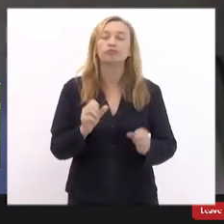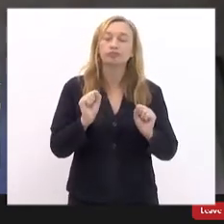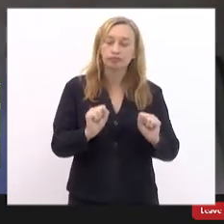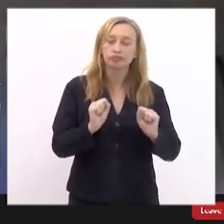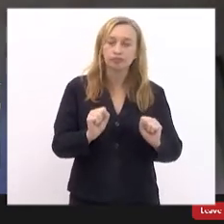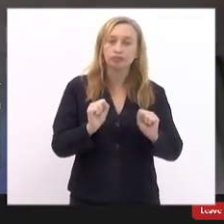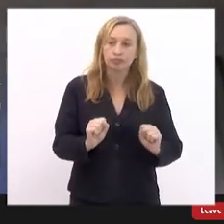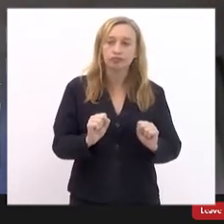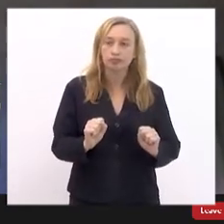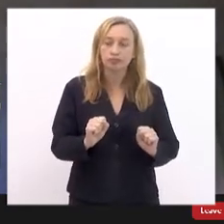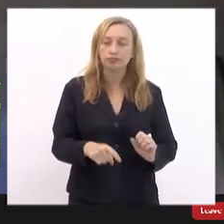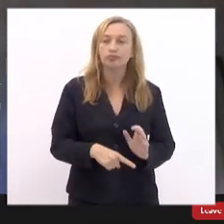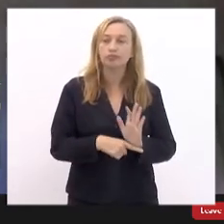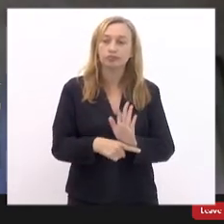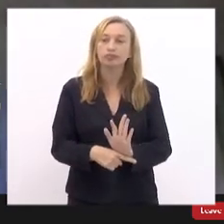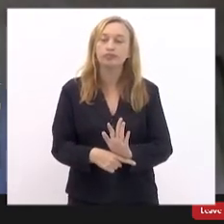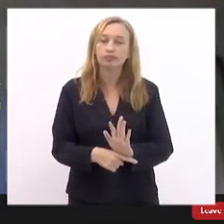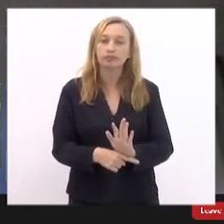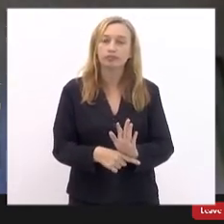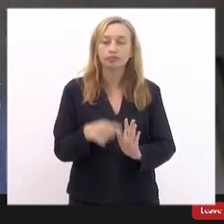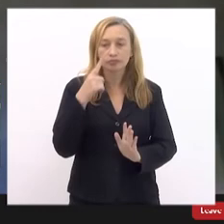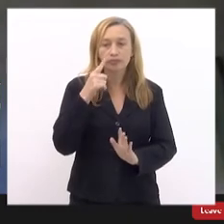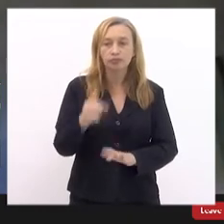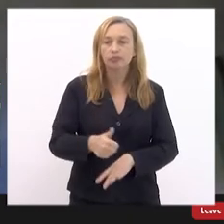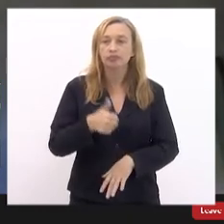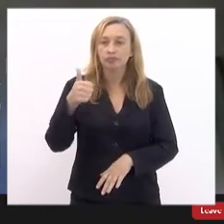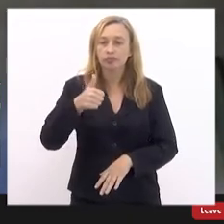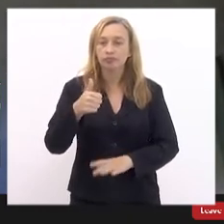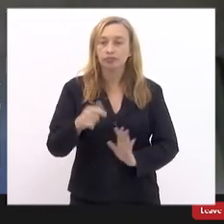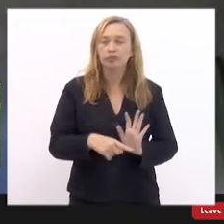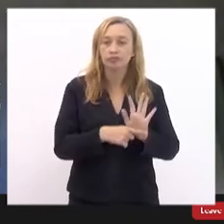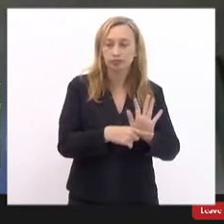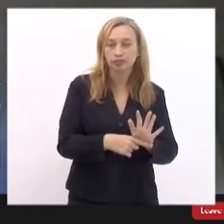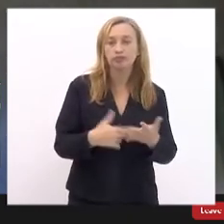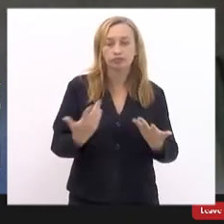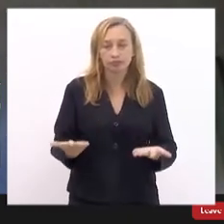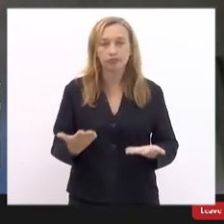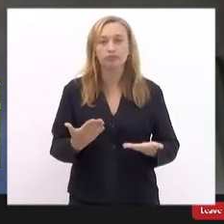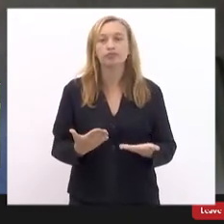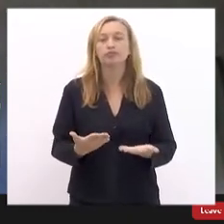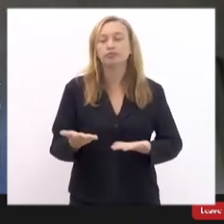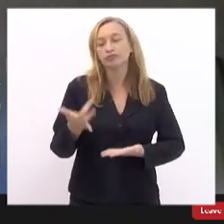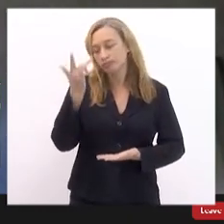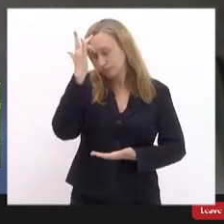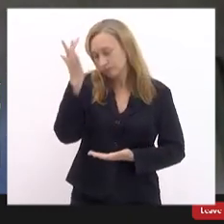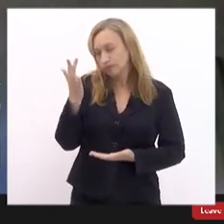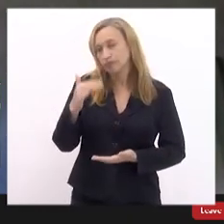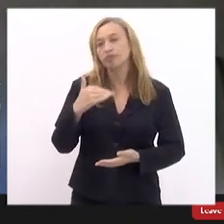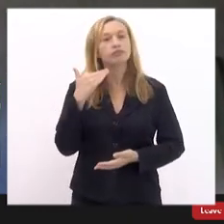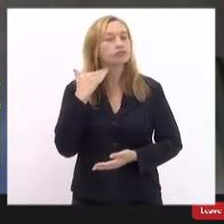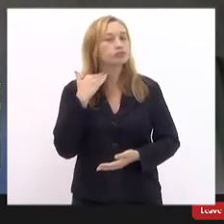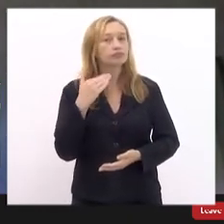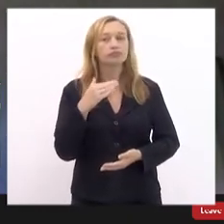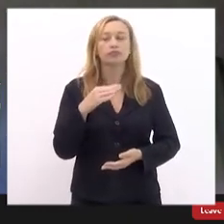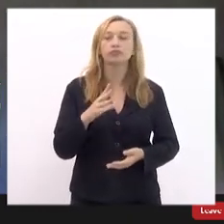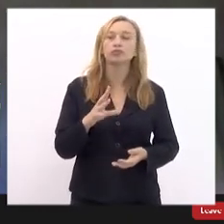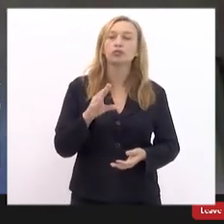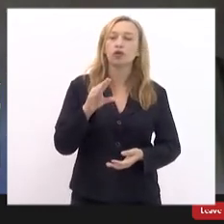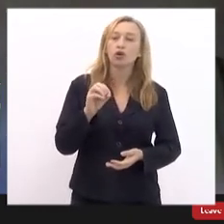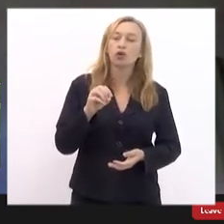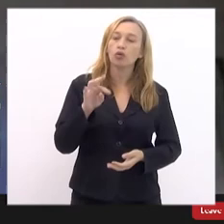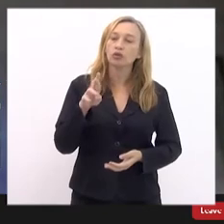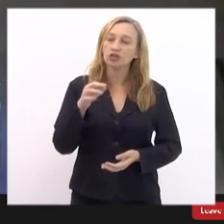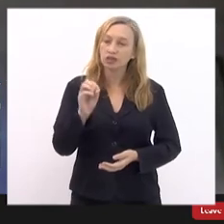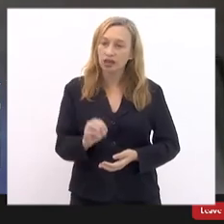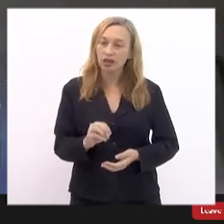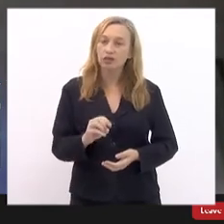procure capilarizar esse atendimento, né? E aí com a facilidade que os bancos comunitários, por